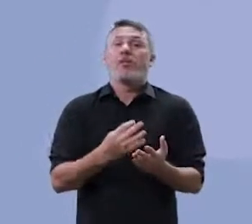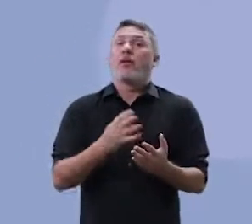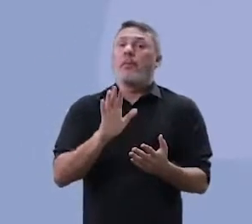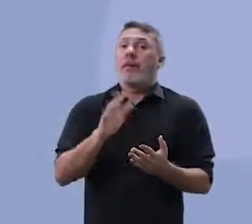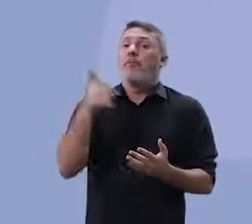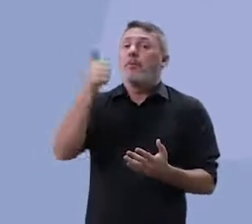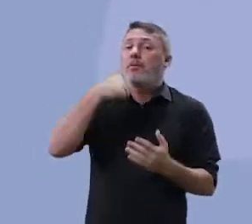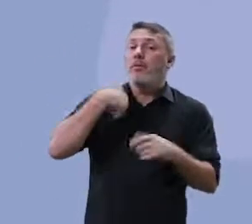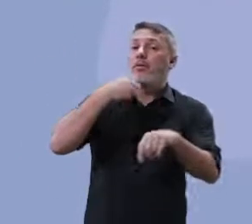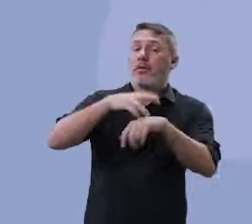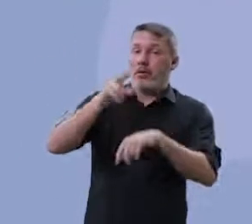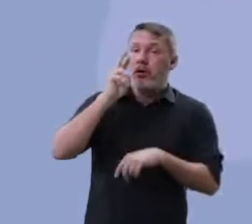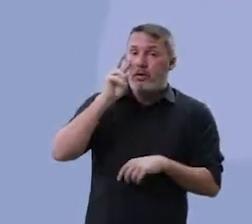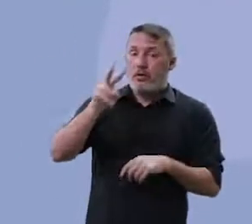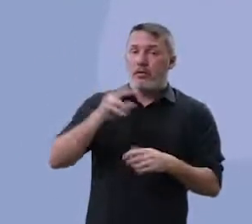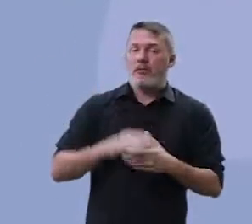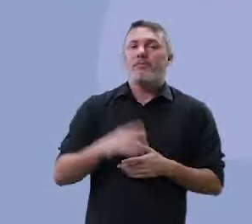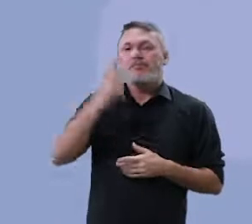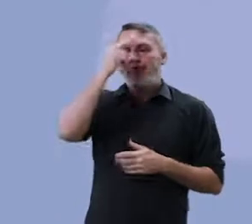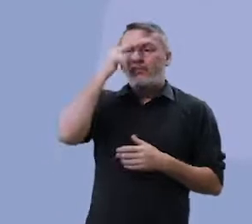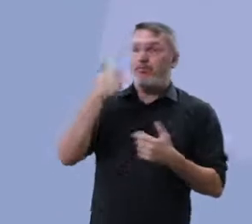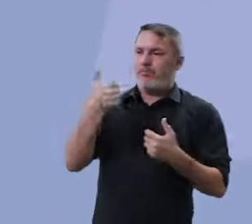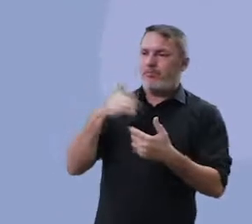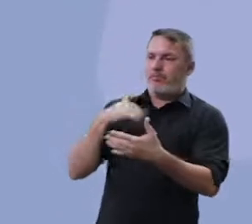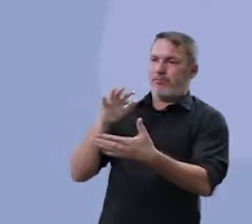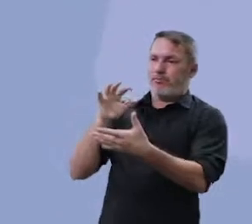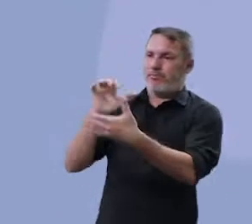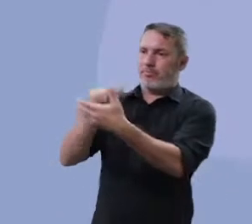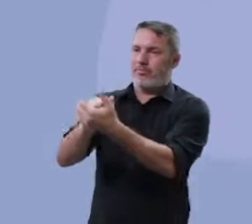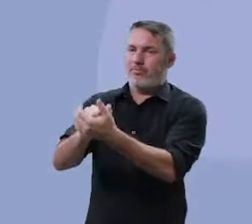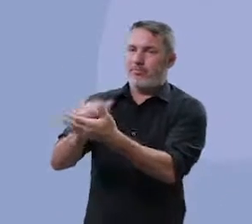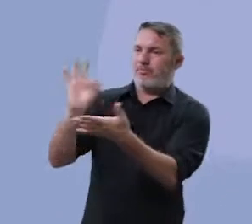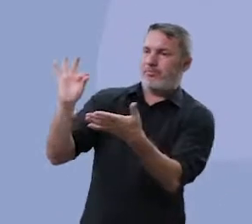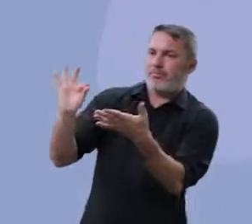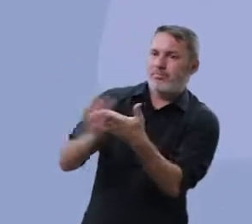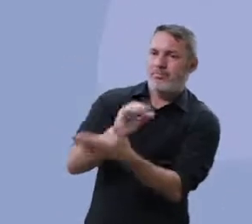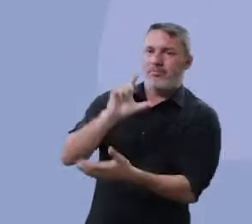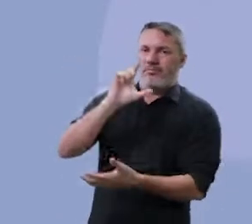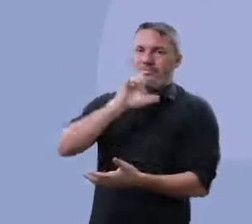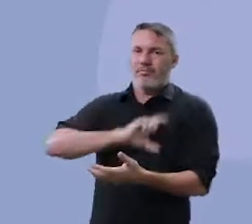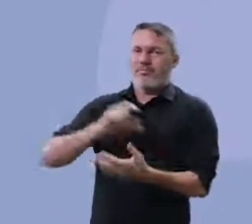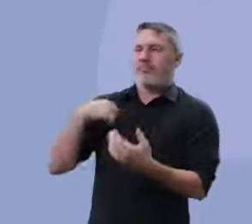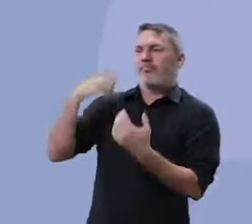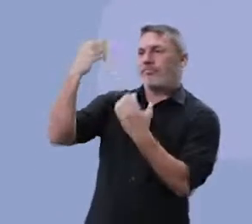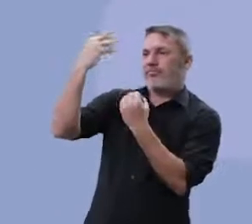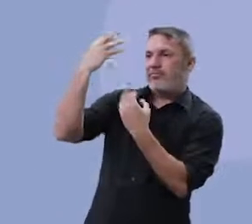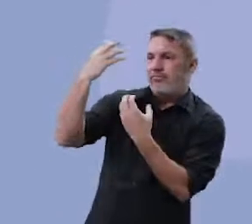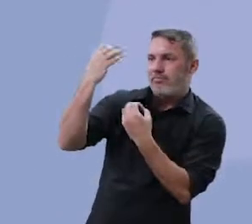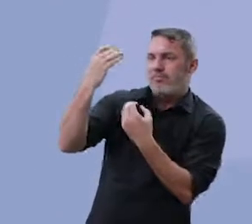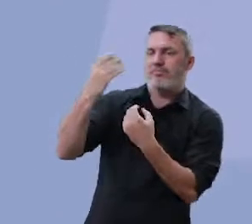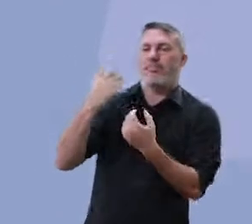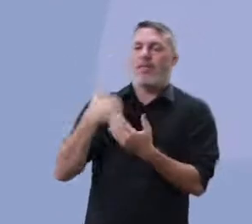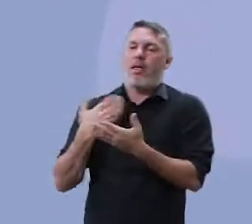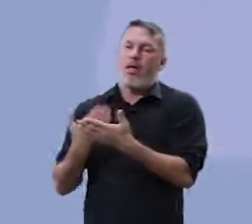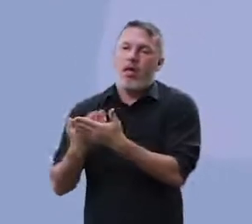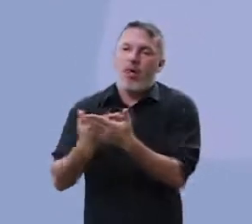parar para pensar aqui. O condutor, ele entra numa autoescola, o futuro condutor entra numa autoescola, faz ali umas